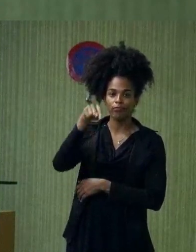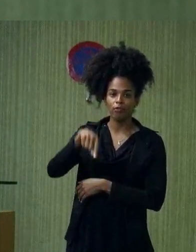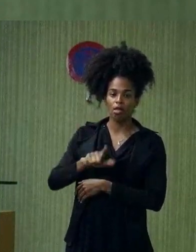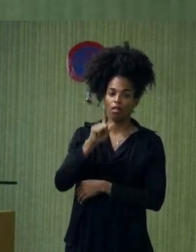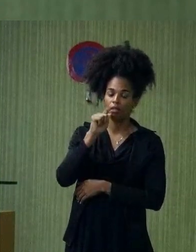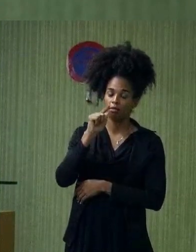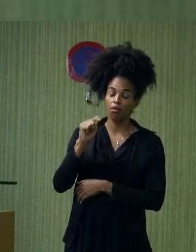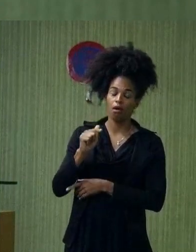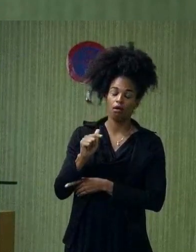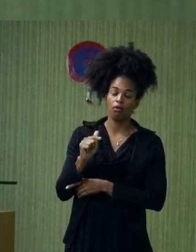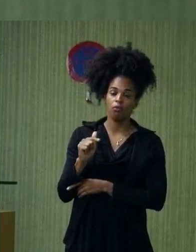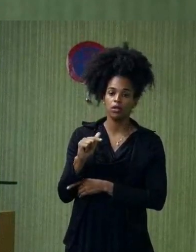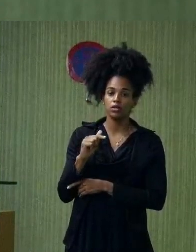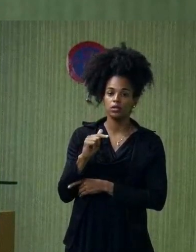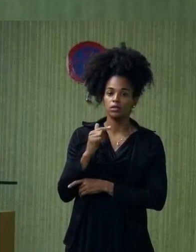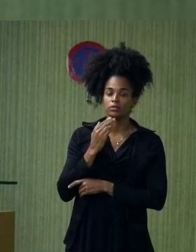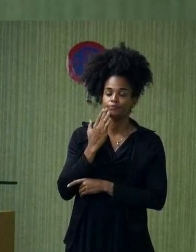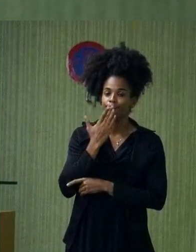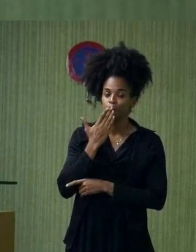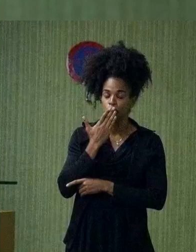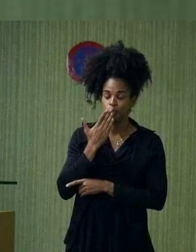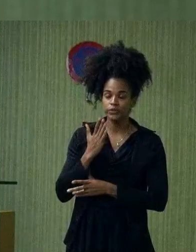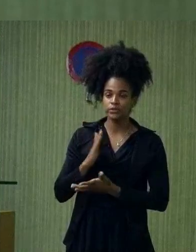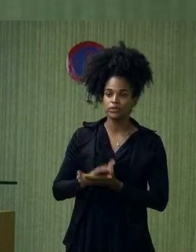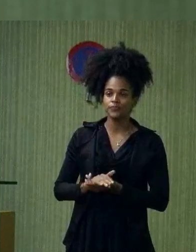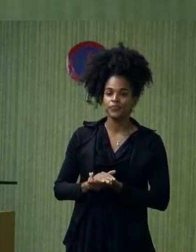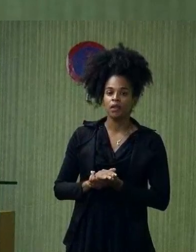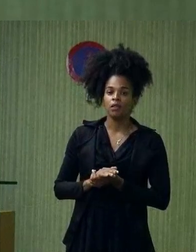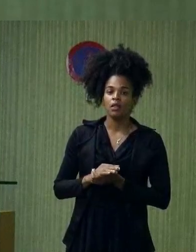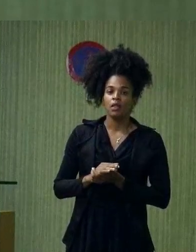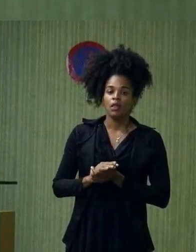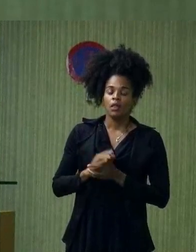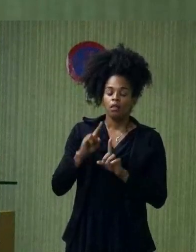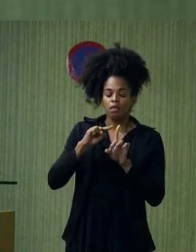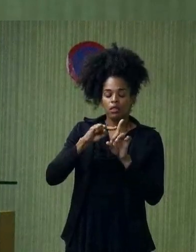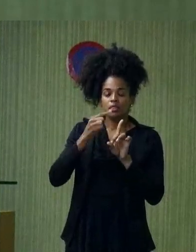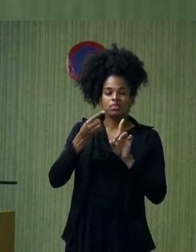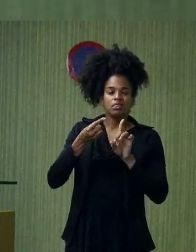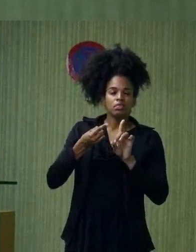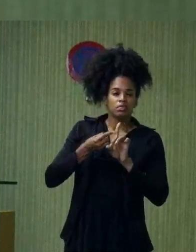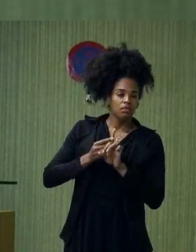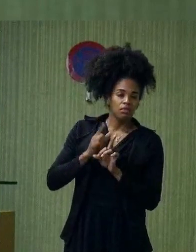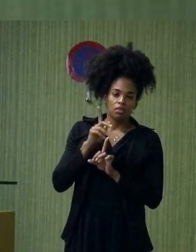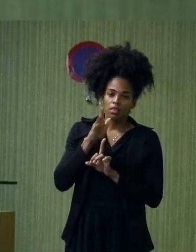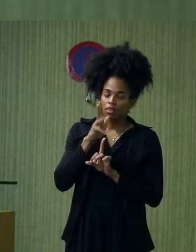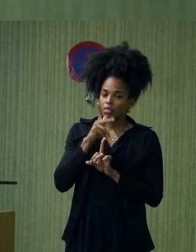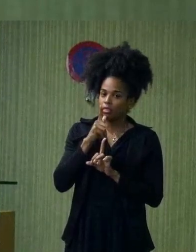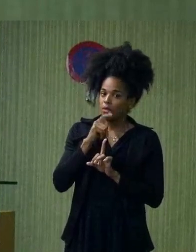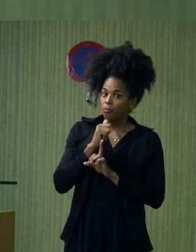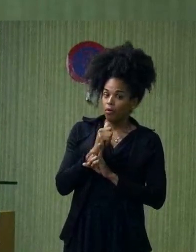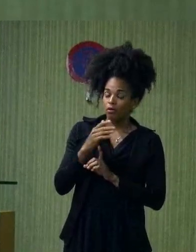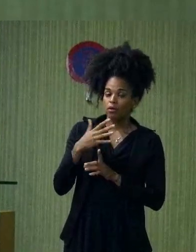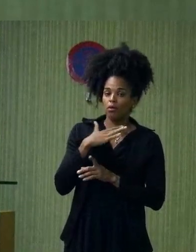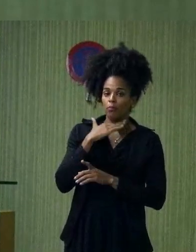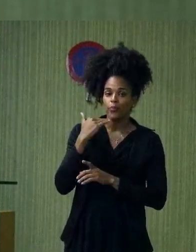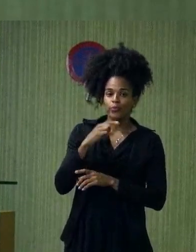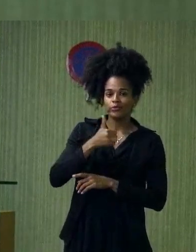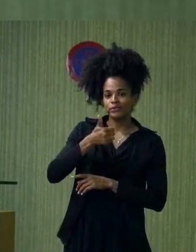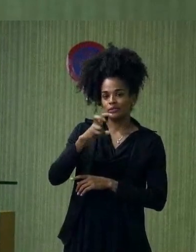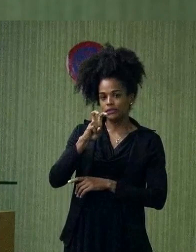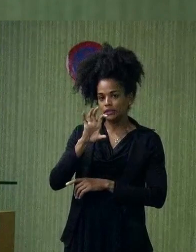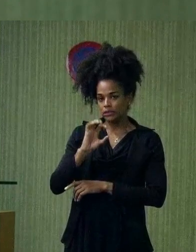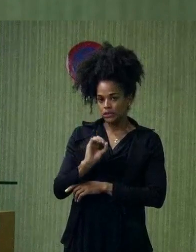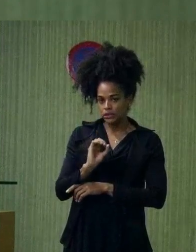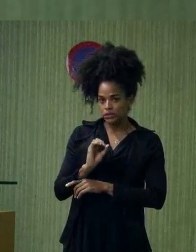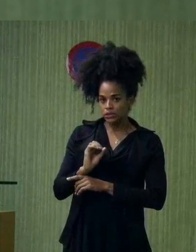9 meses 10 meses 10 meses demora muito então assim 150 botos é é muita coisa é muita